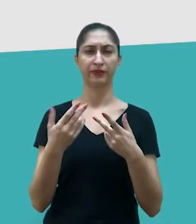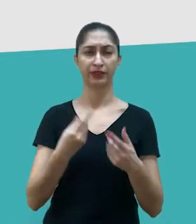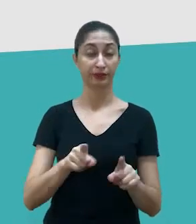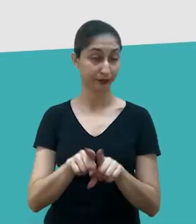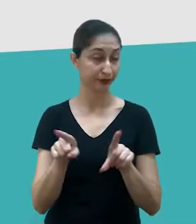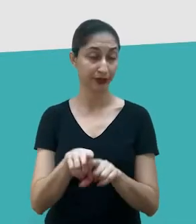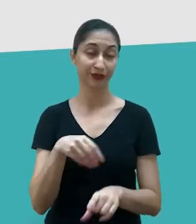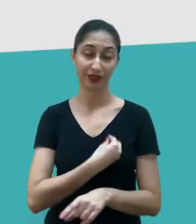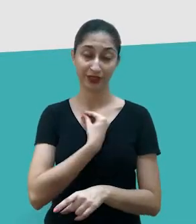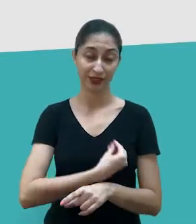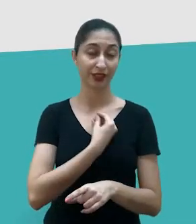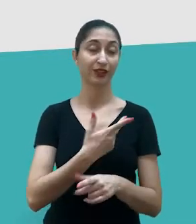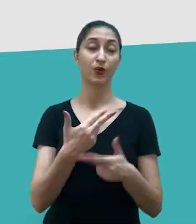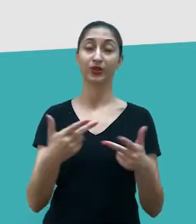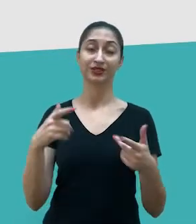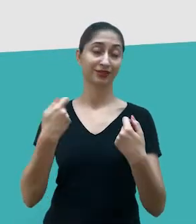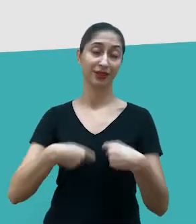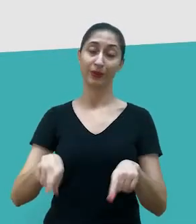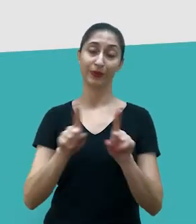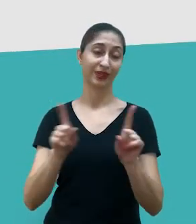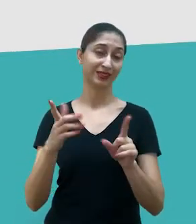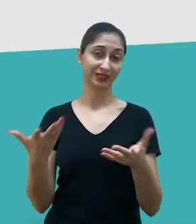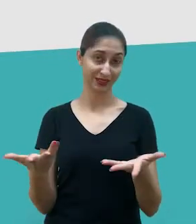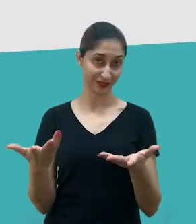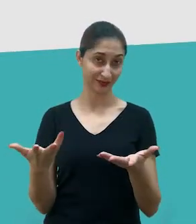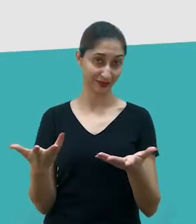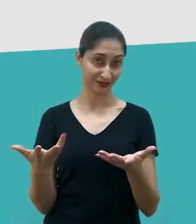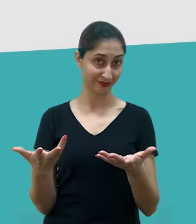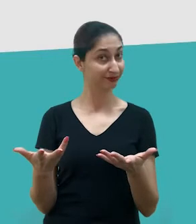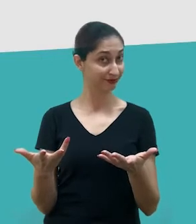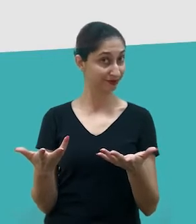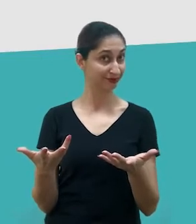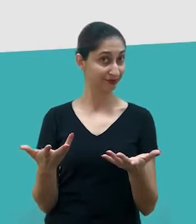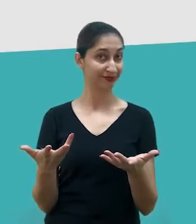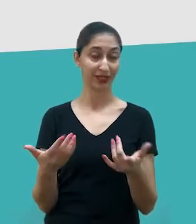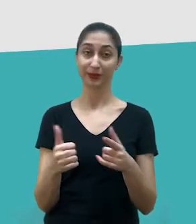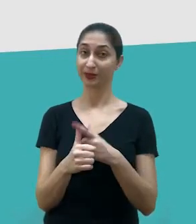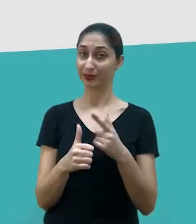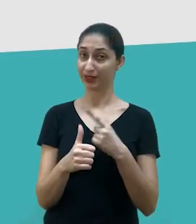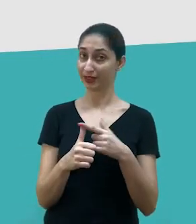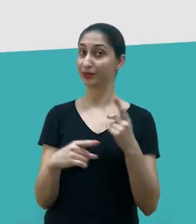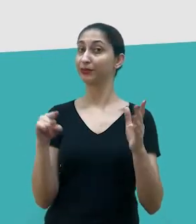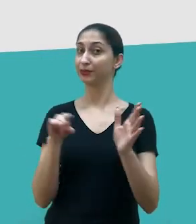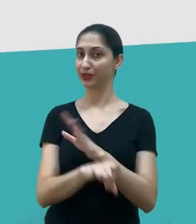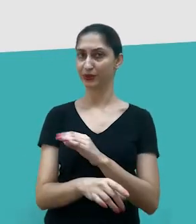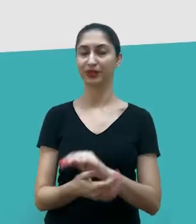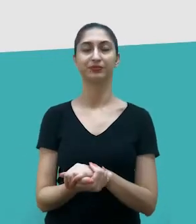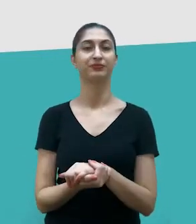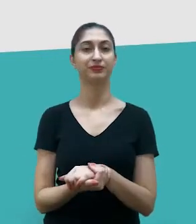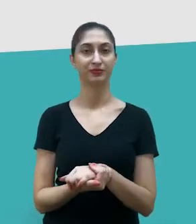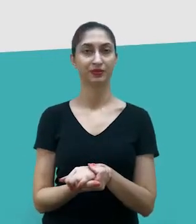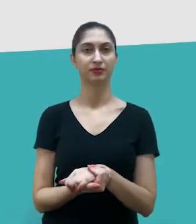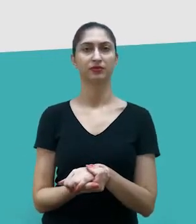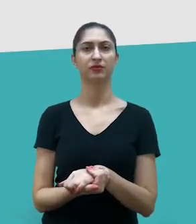que não são essenciais para a nossa existência? Essa é a primeira grande pergunta.